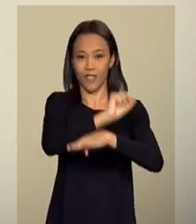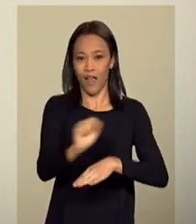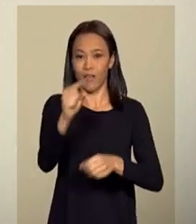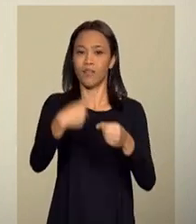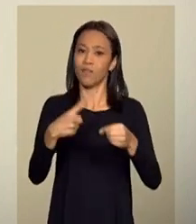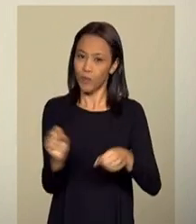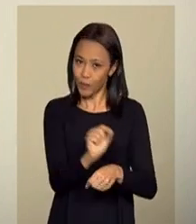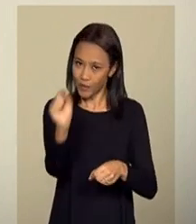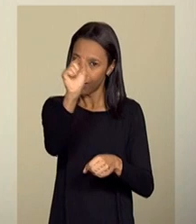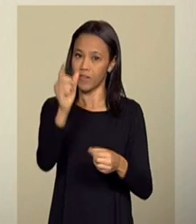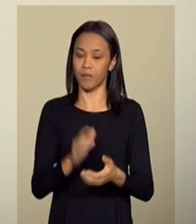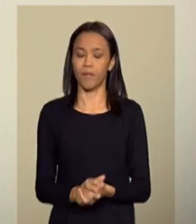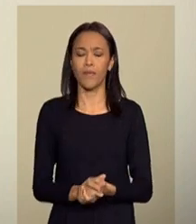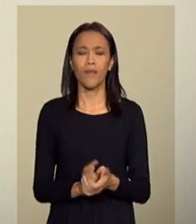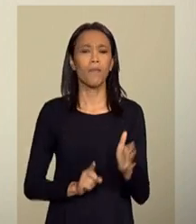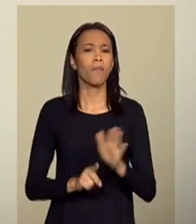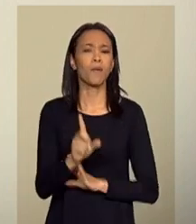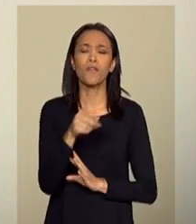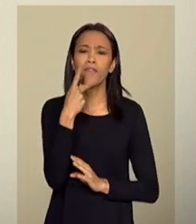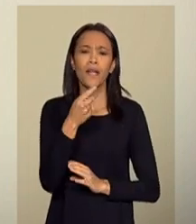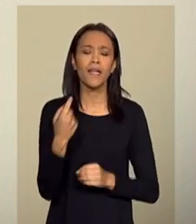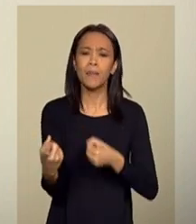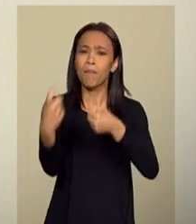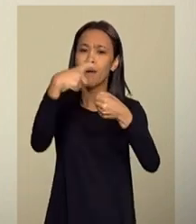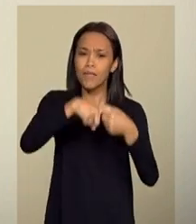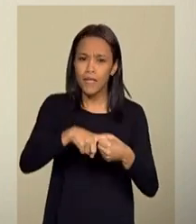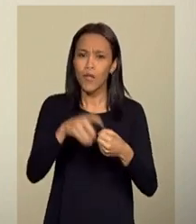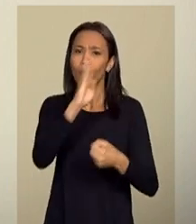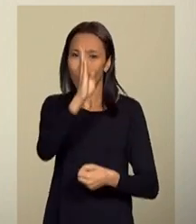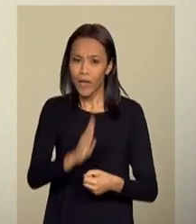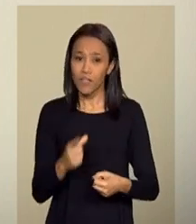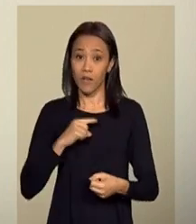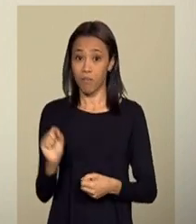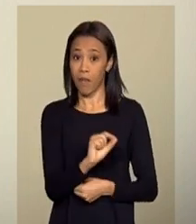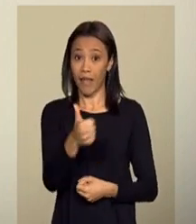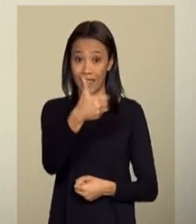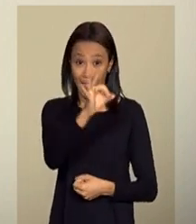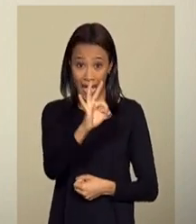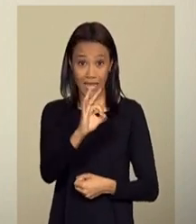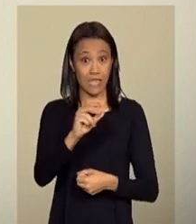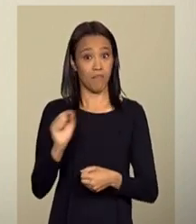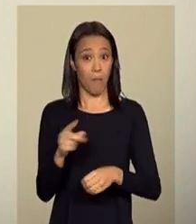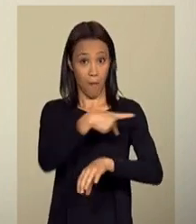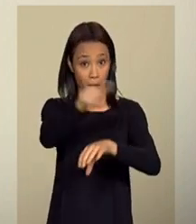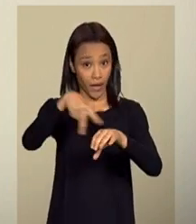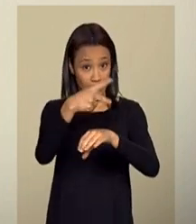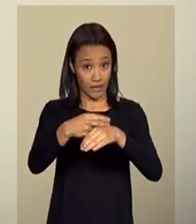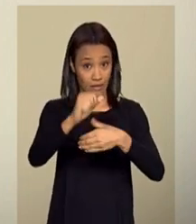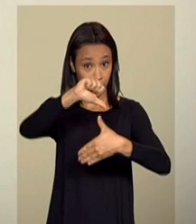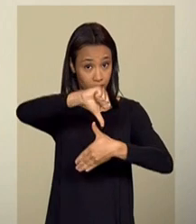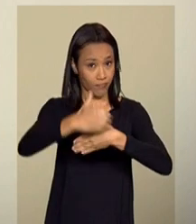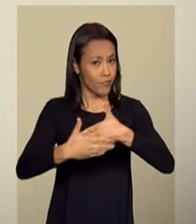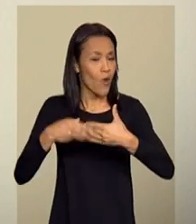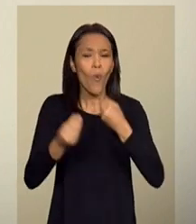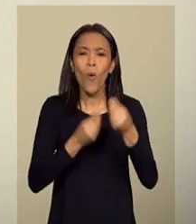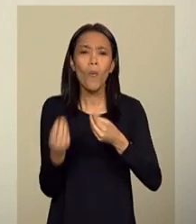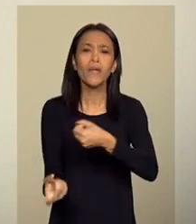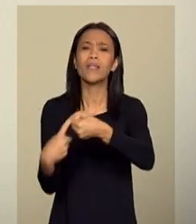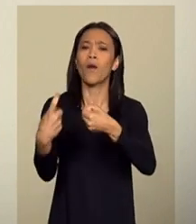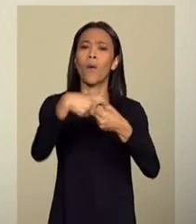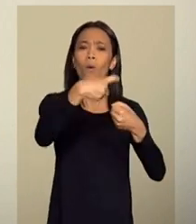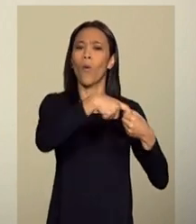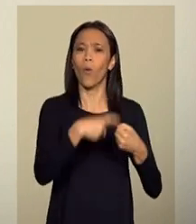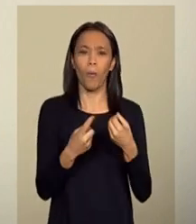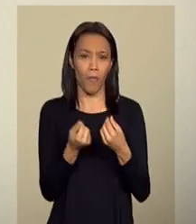municípios falando em parceria presidenta o Brasil faz fronteira com 10 países da América do Sul como é a cooperação entre os países da